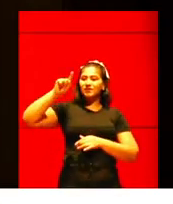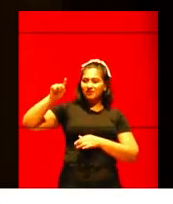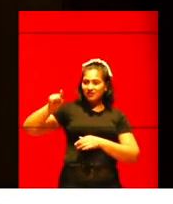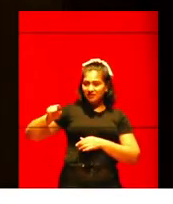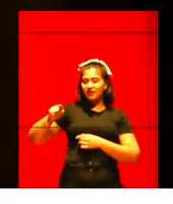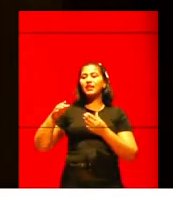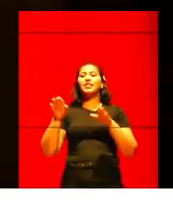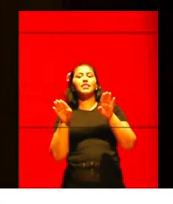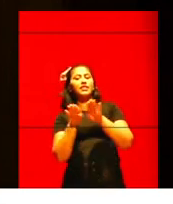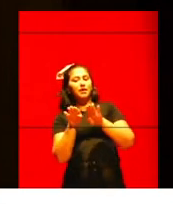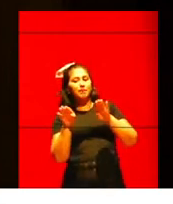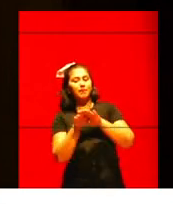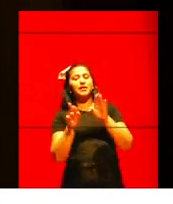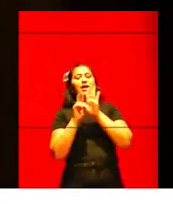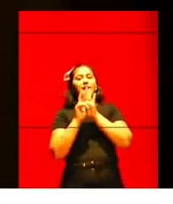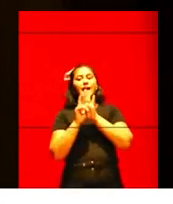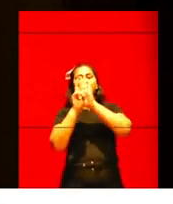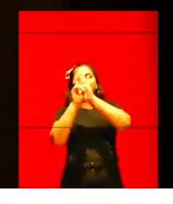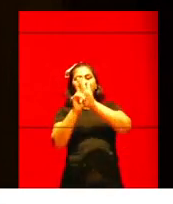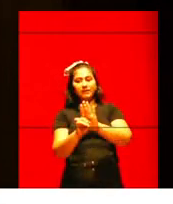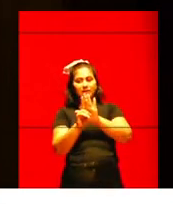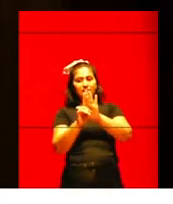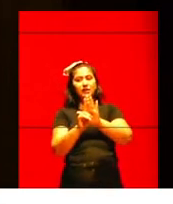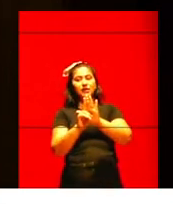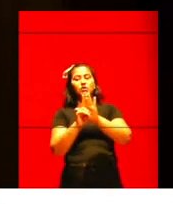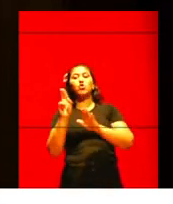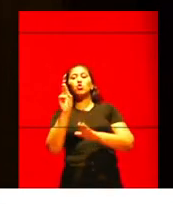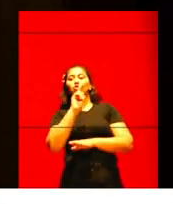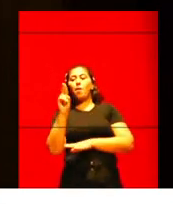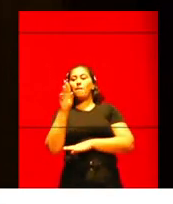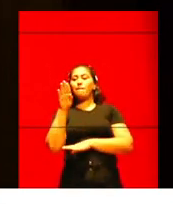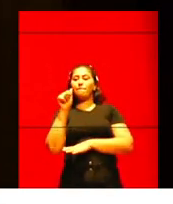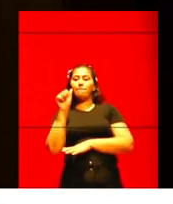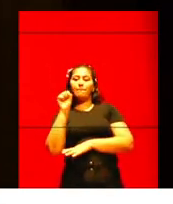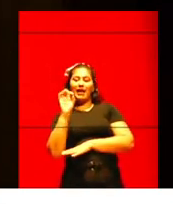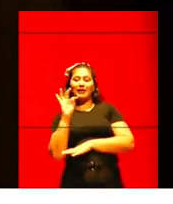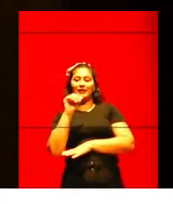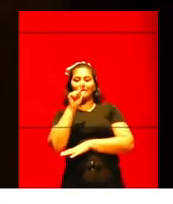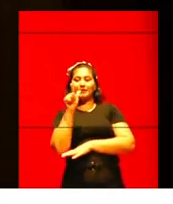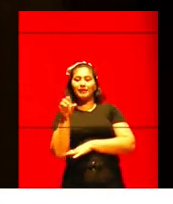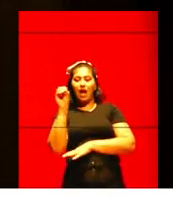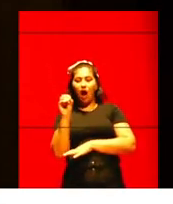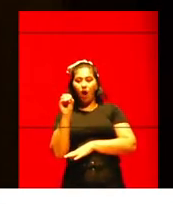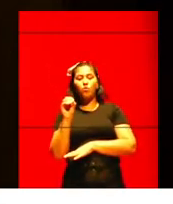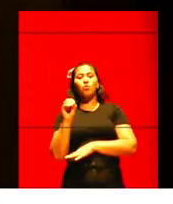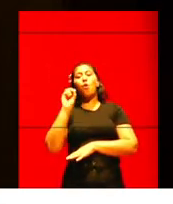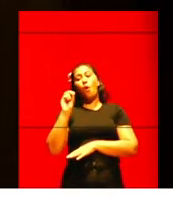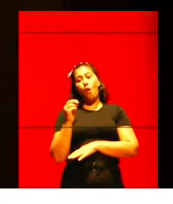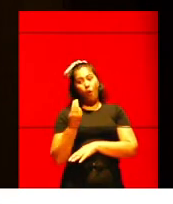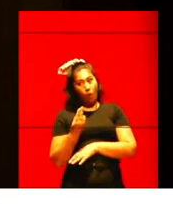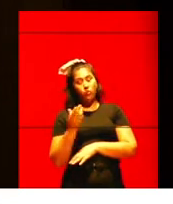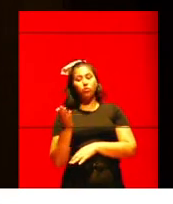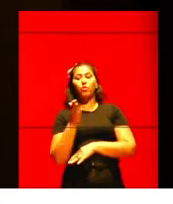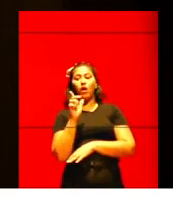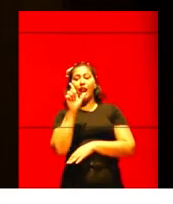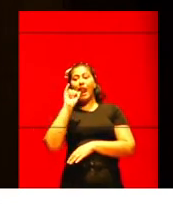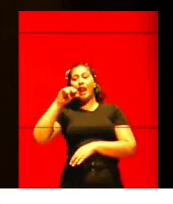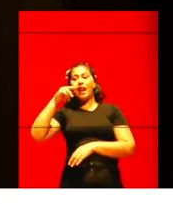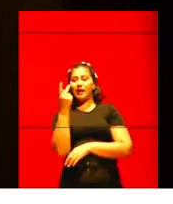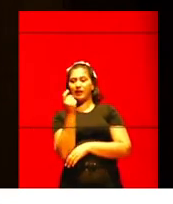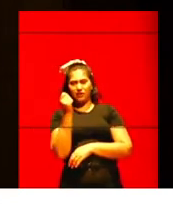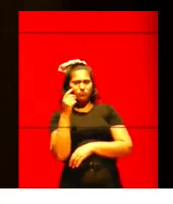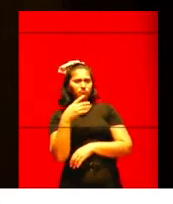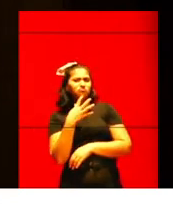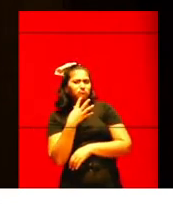mesma representação, que é chamada fórmula de bastão ou linhas. Vocês sabem fazer aquela